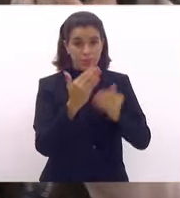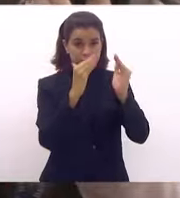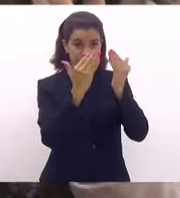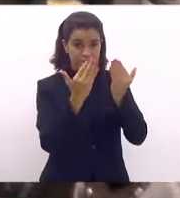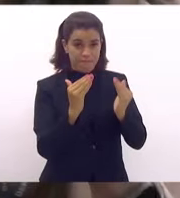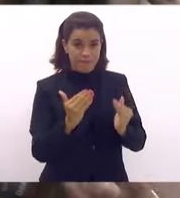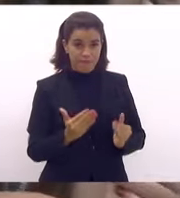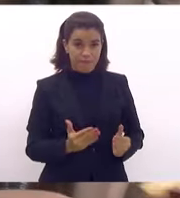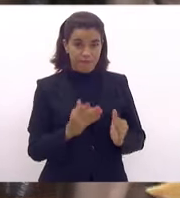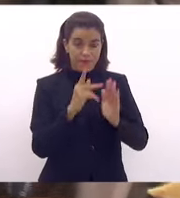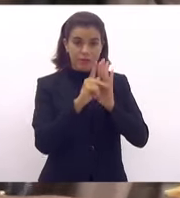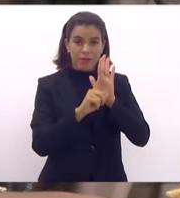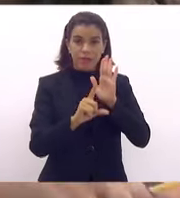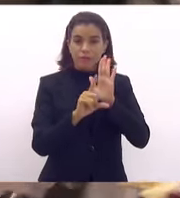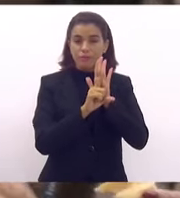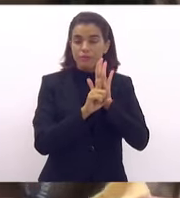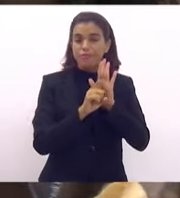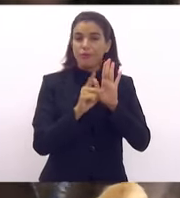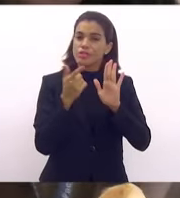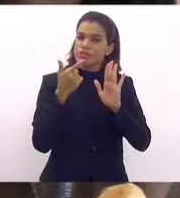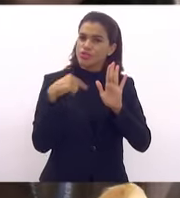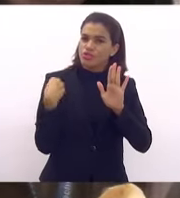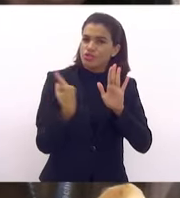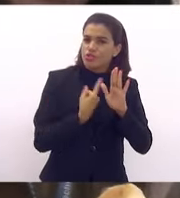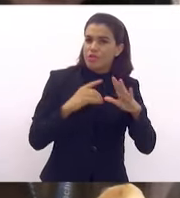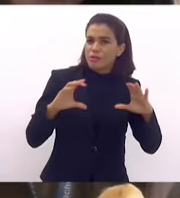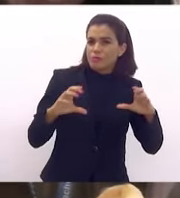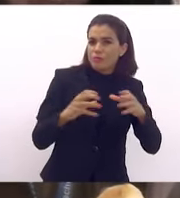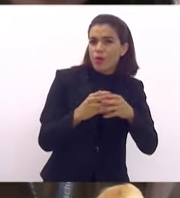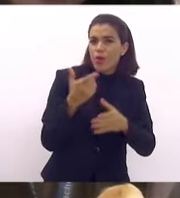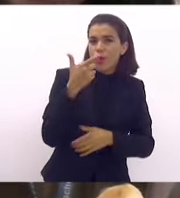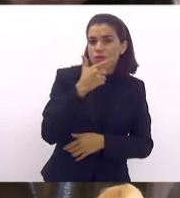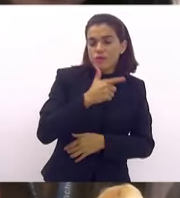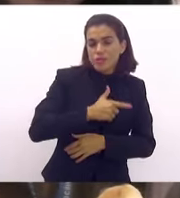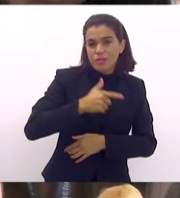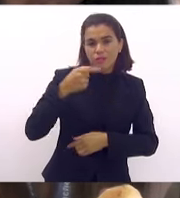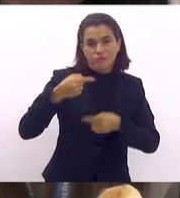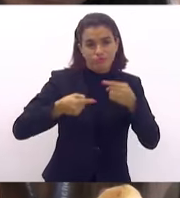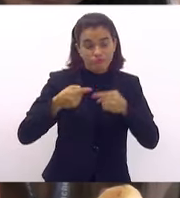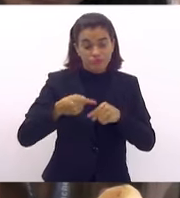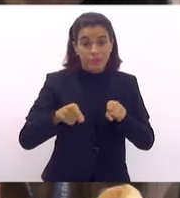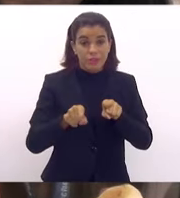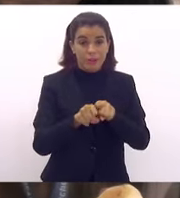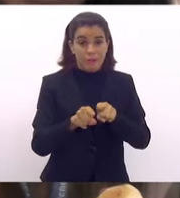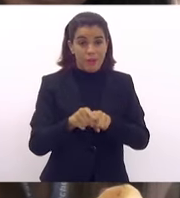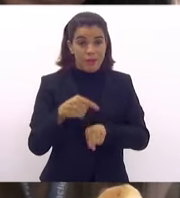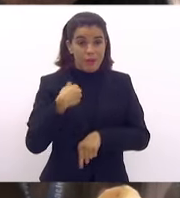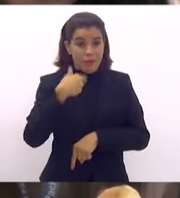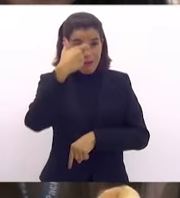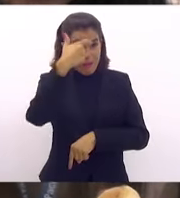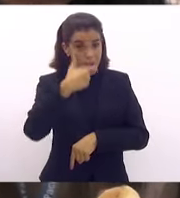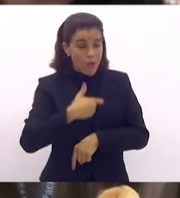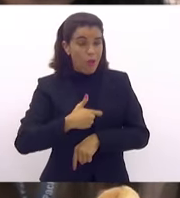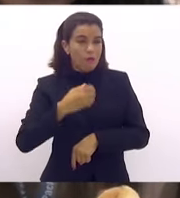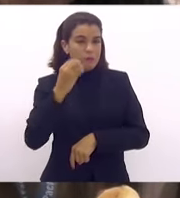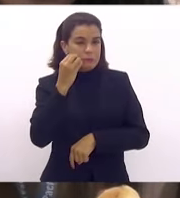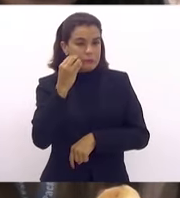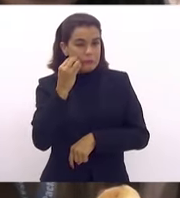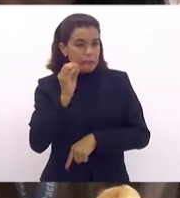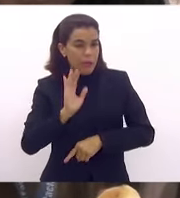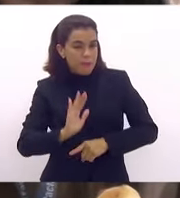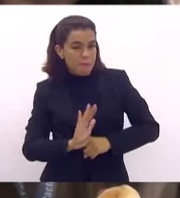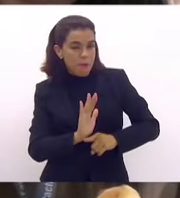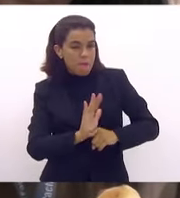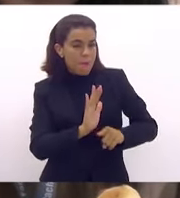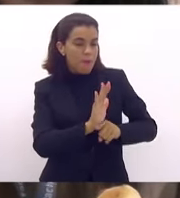projeto. Para a gente poder discutir, eu acho que vale a pena. Eu queria tentar contribuir junto também com a deputada Célia. Acho que a